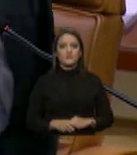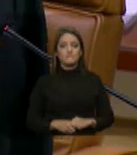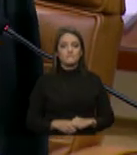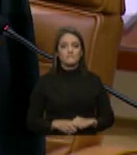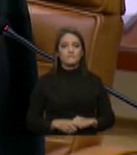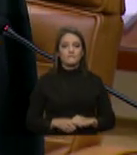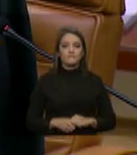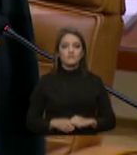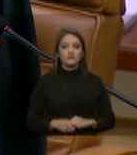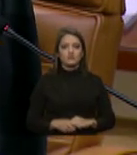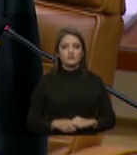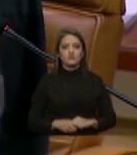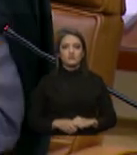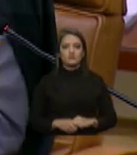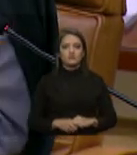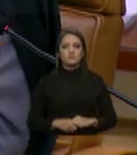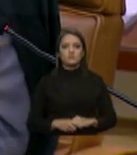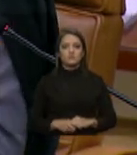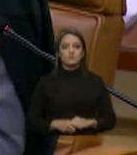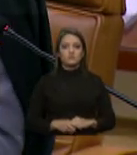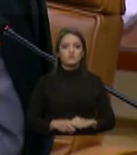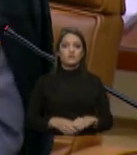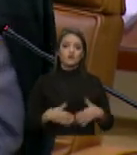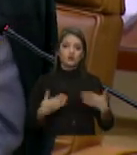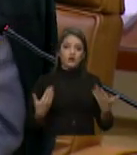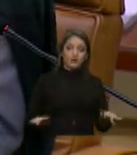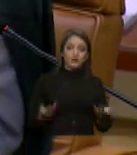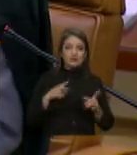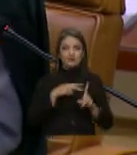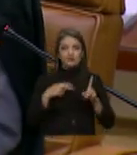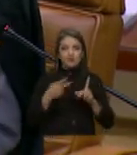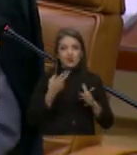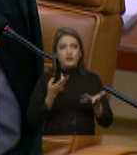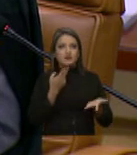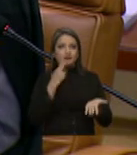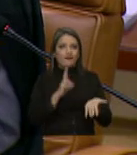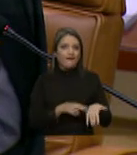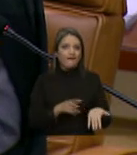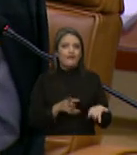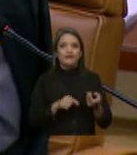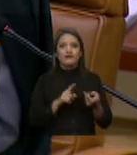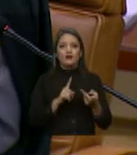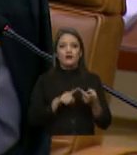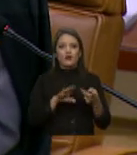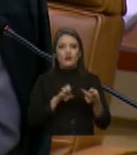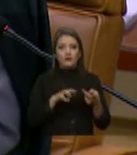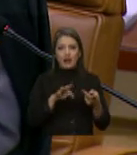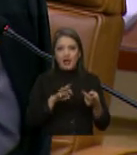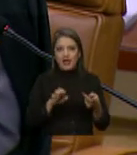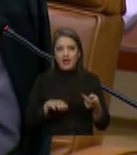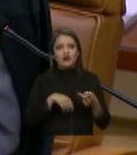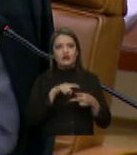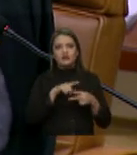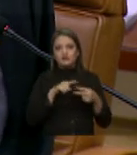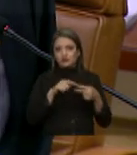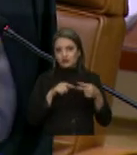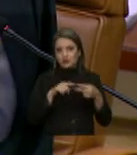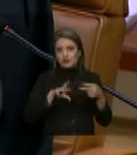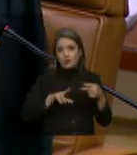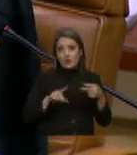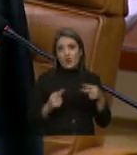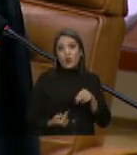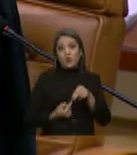dentro dessa é perspectiva de que cartas jogatórias não são os únicos disponíveis